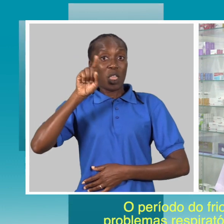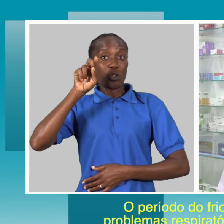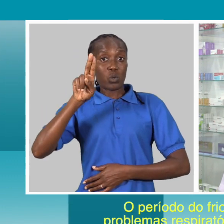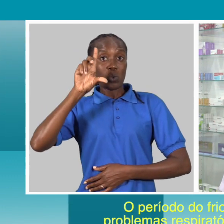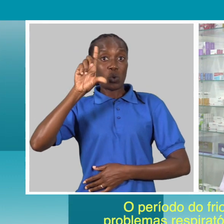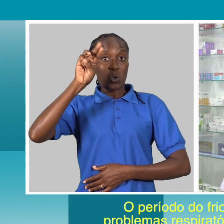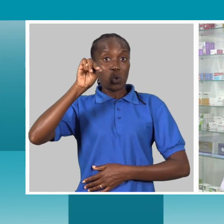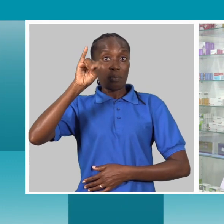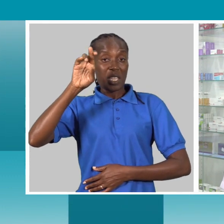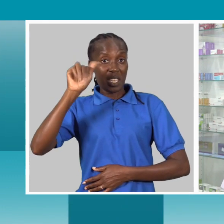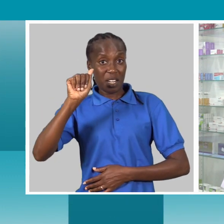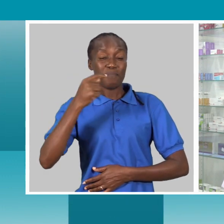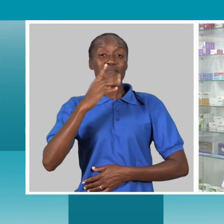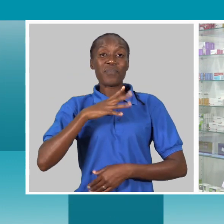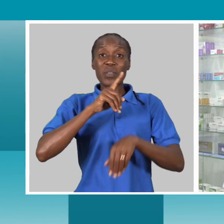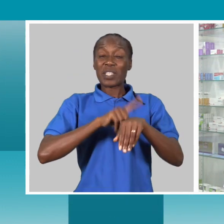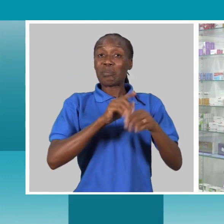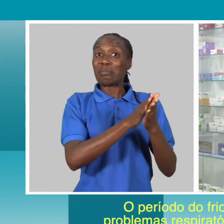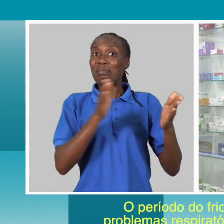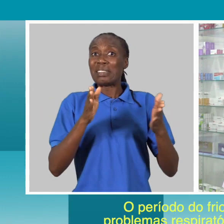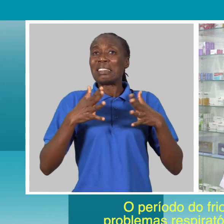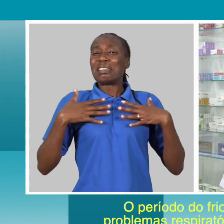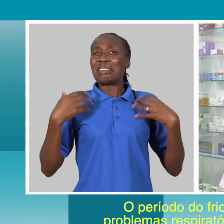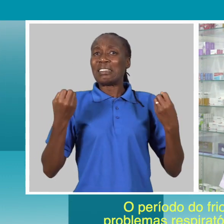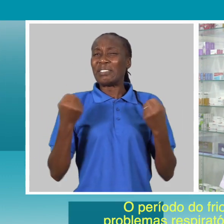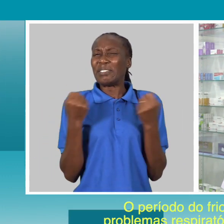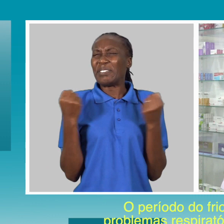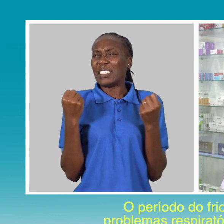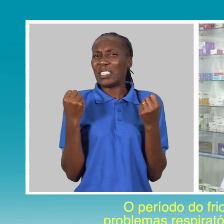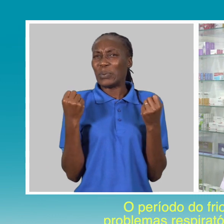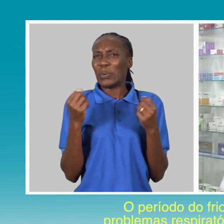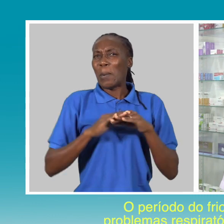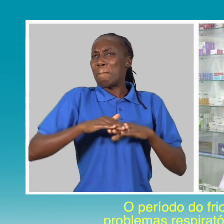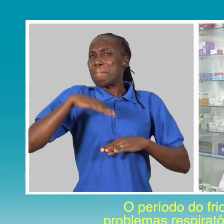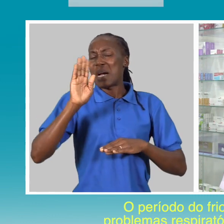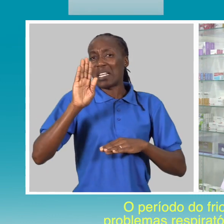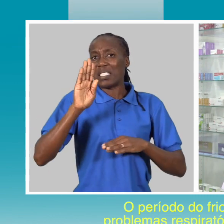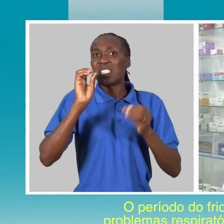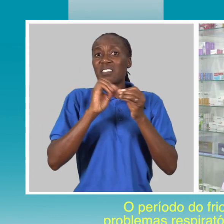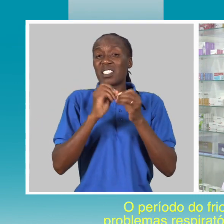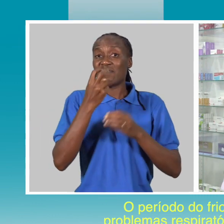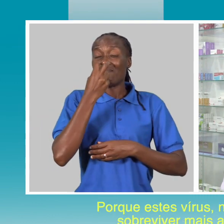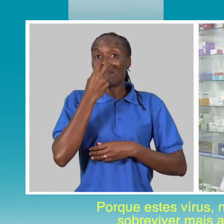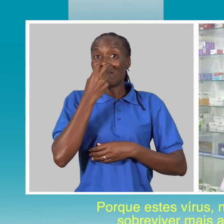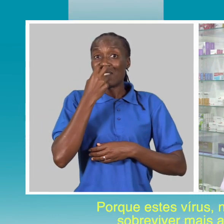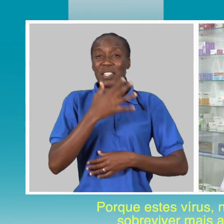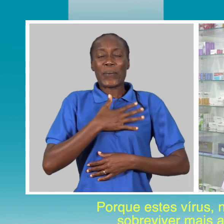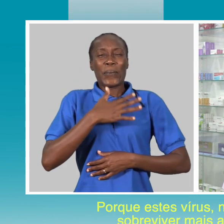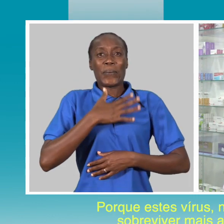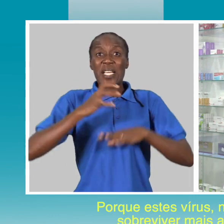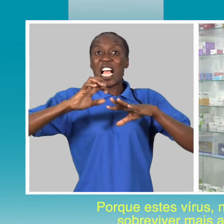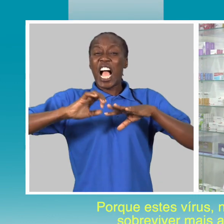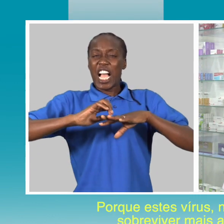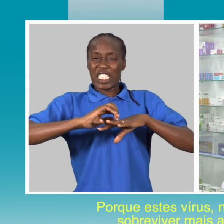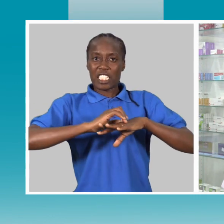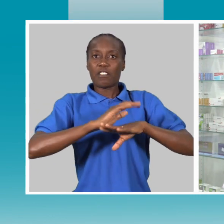O período frio é o período onde temos mais infecções respiratórias causadas por vírus, porque estes vírus